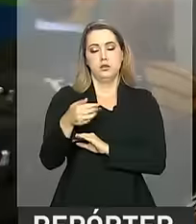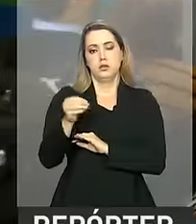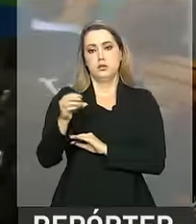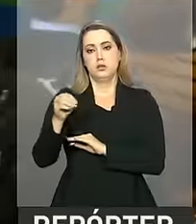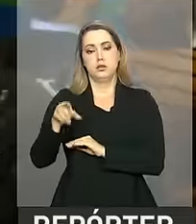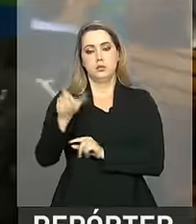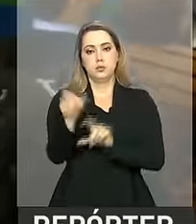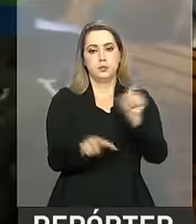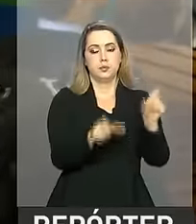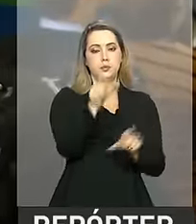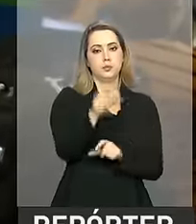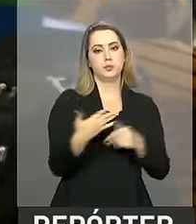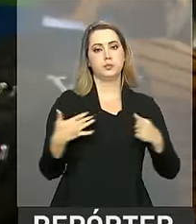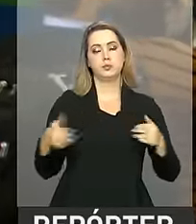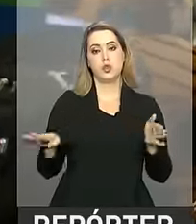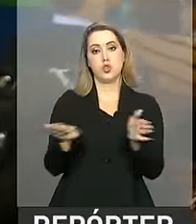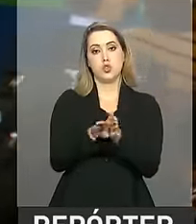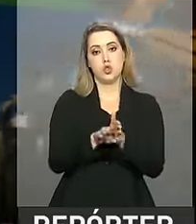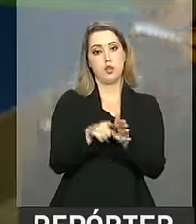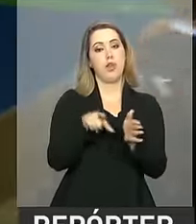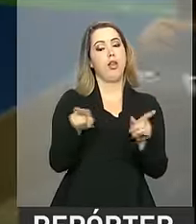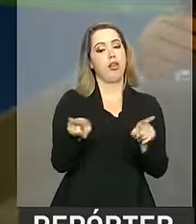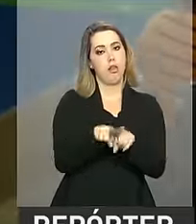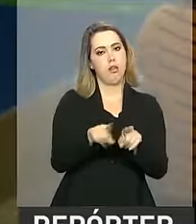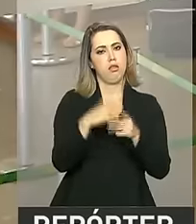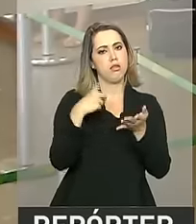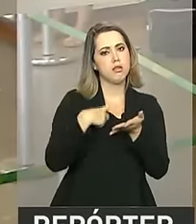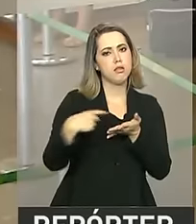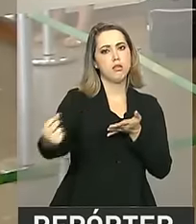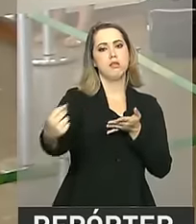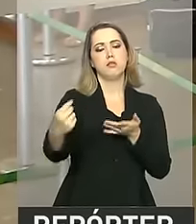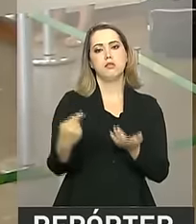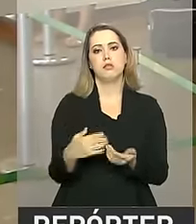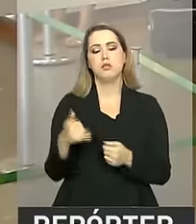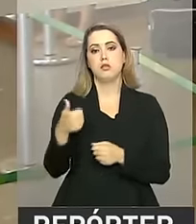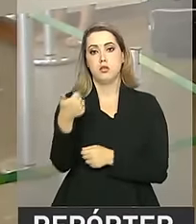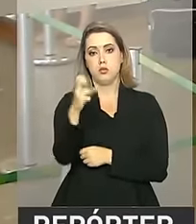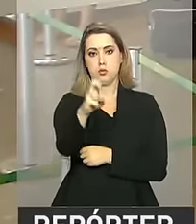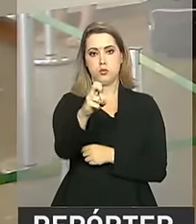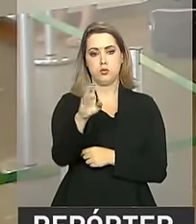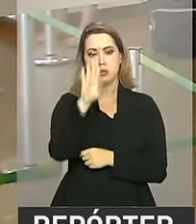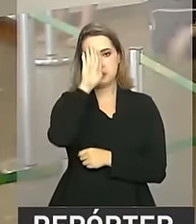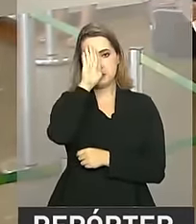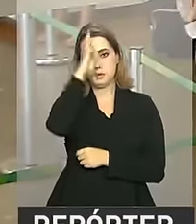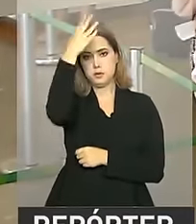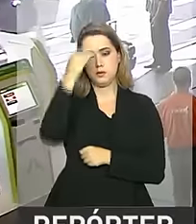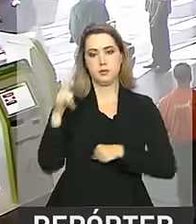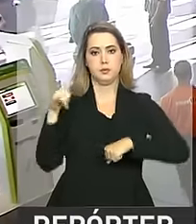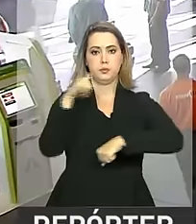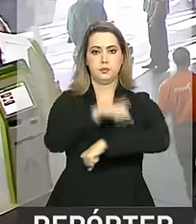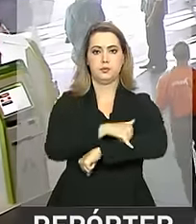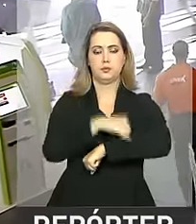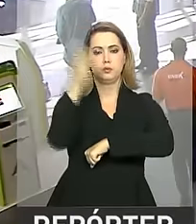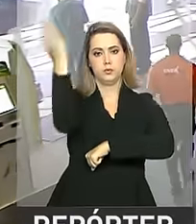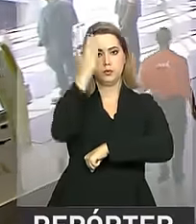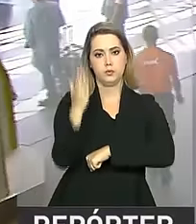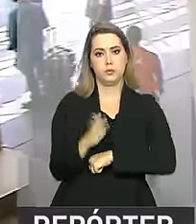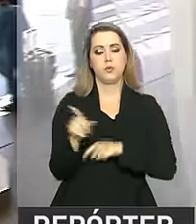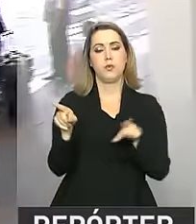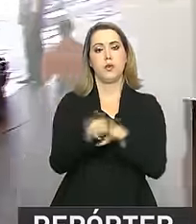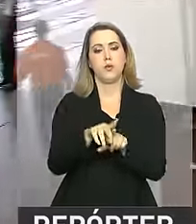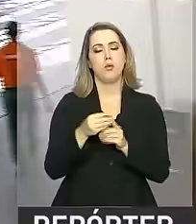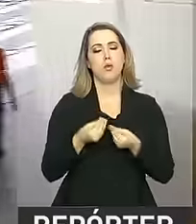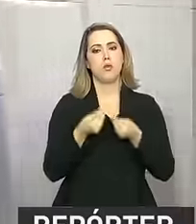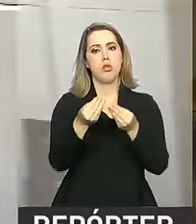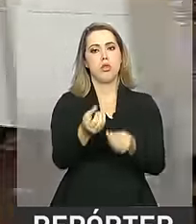passageiros em áreas de embarque e desembarque dos terminais dos 15 principais aeroportos do país. Os passageiros deram